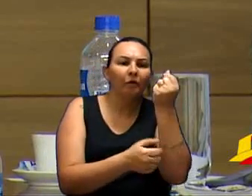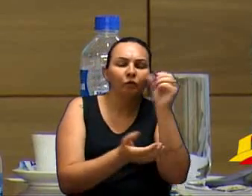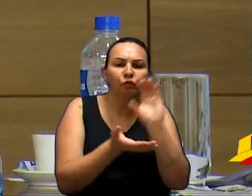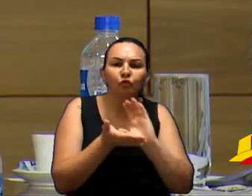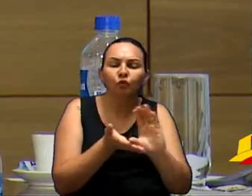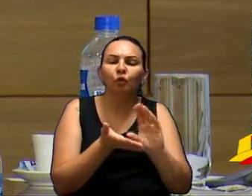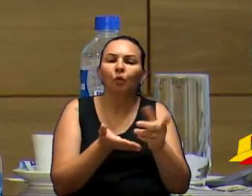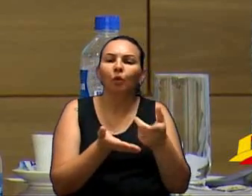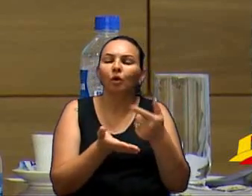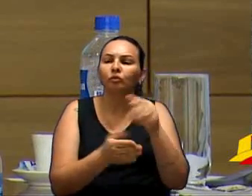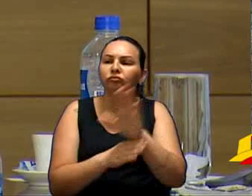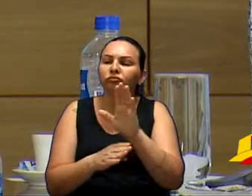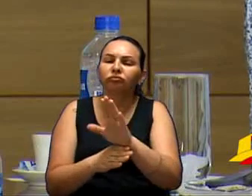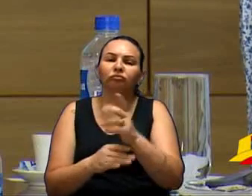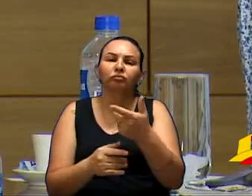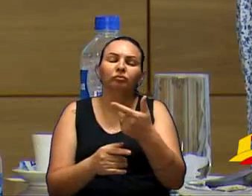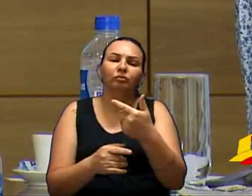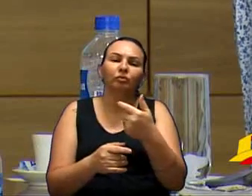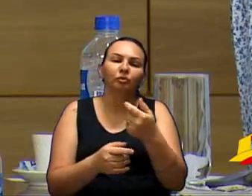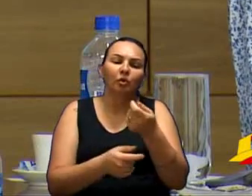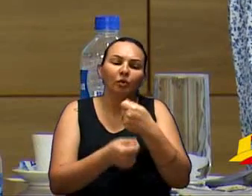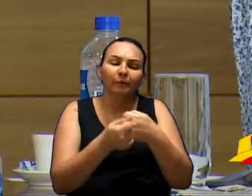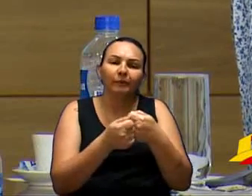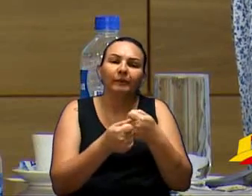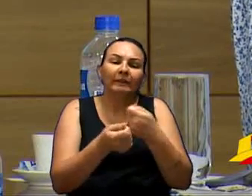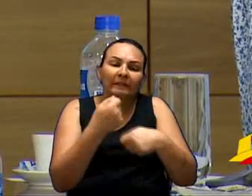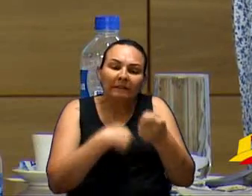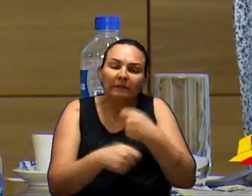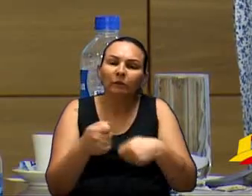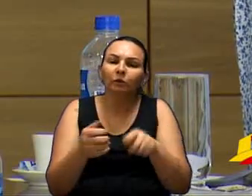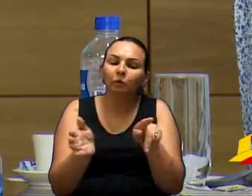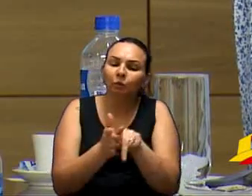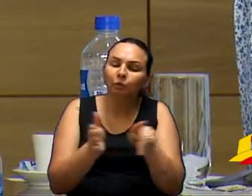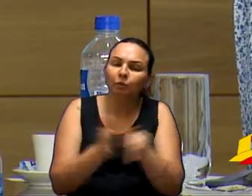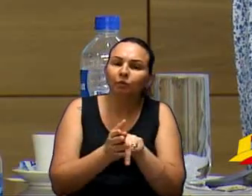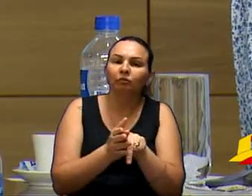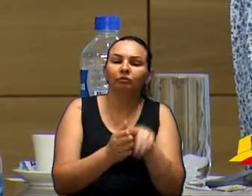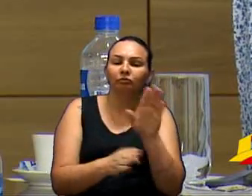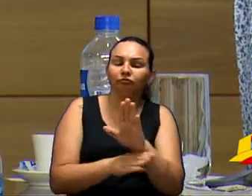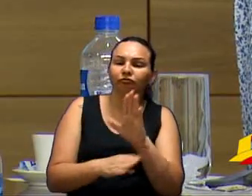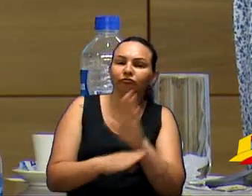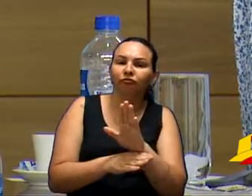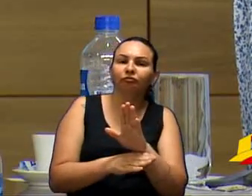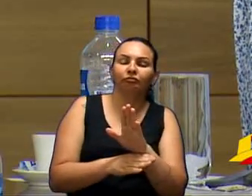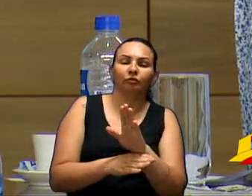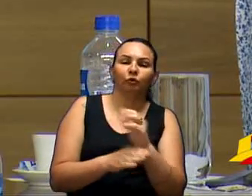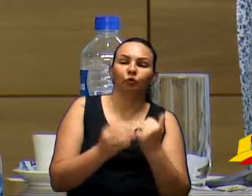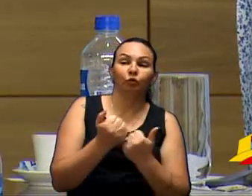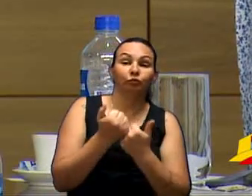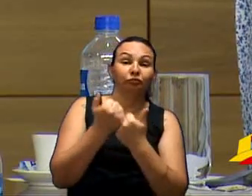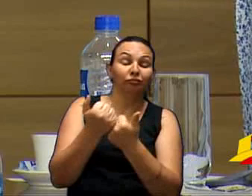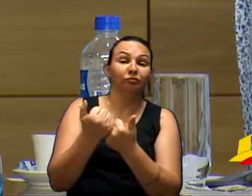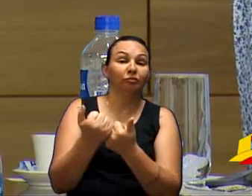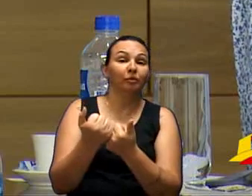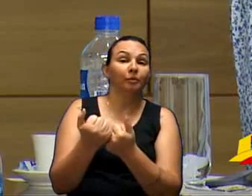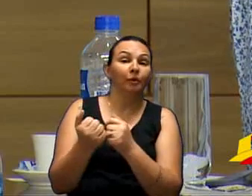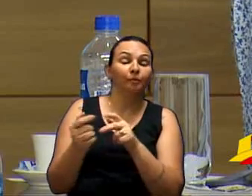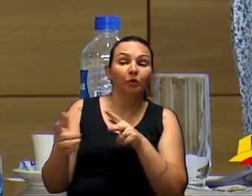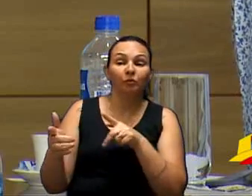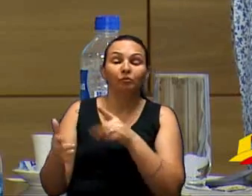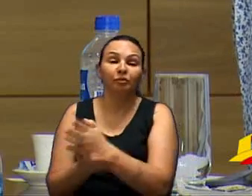instrumentos no sentido de realmente ações mitigatórias palpáveis com relação a essas intervenções